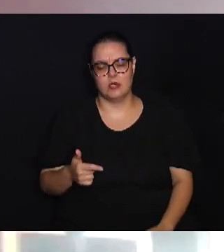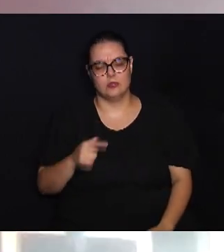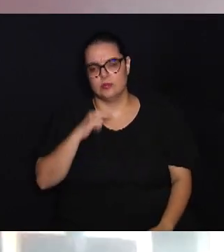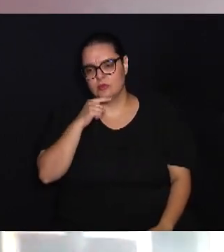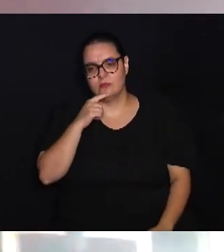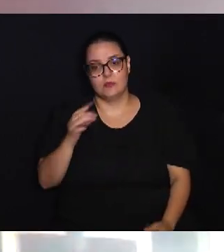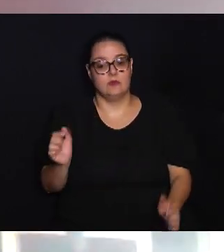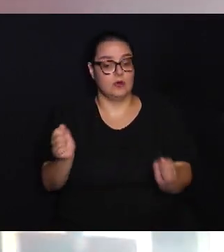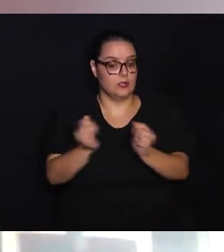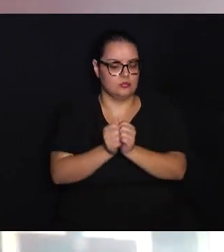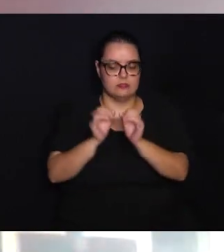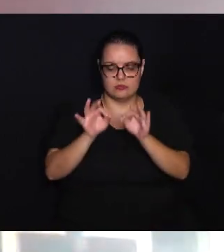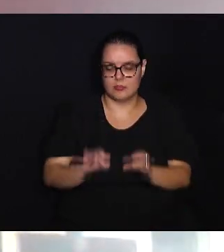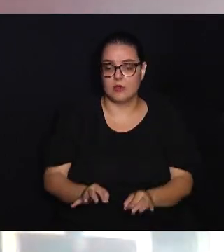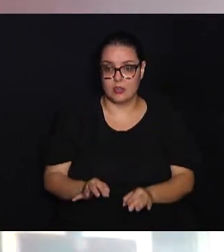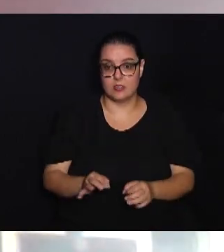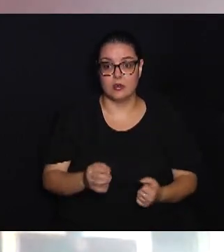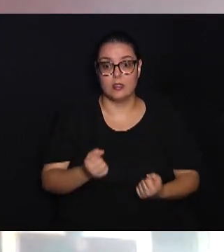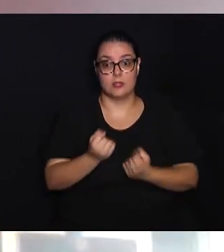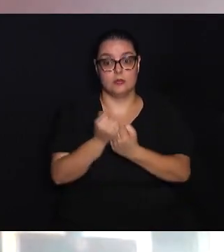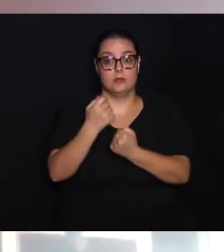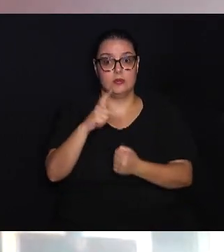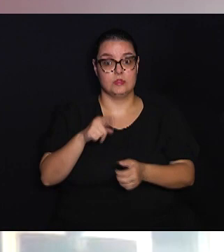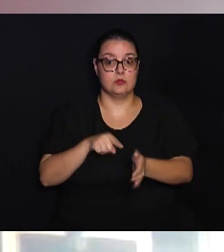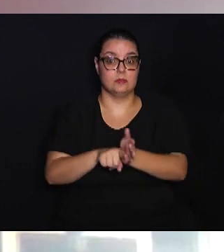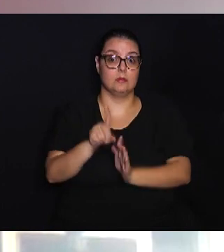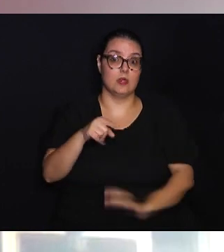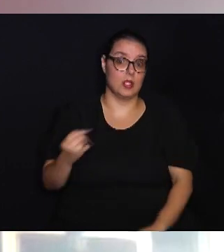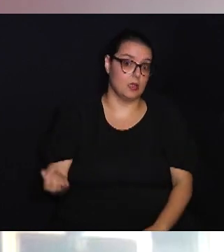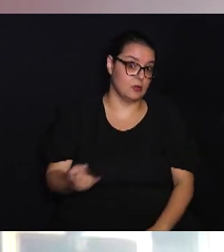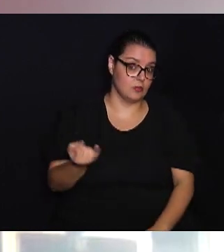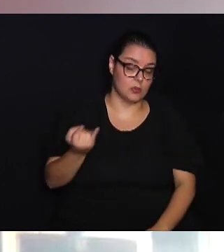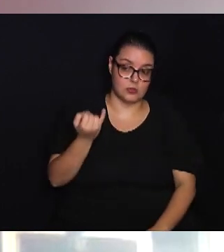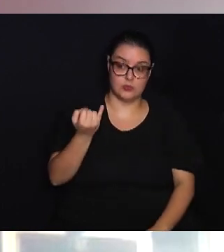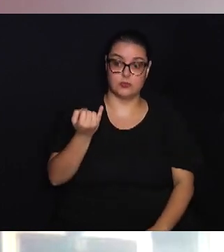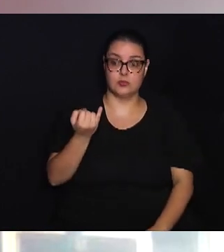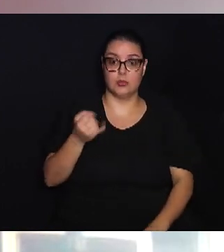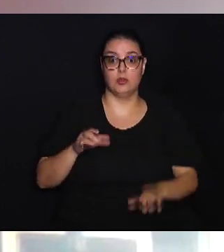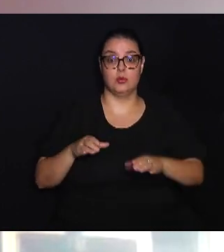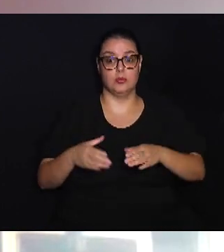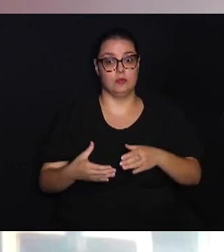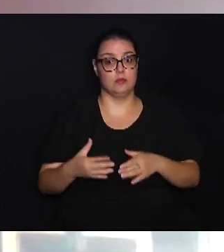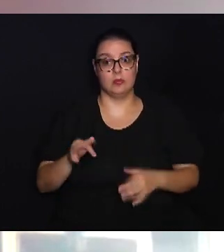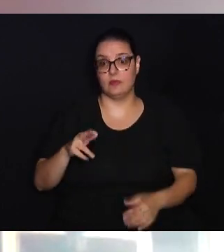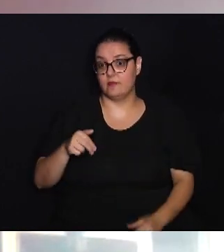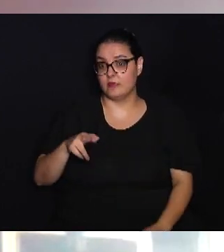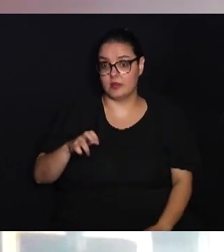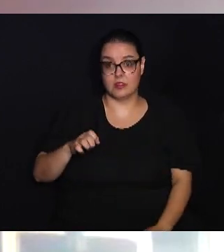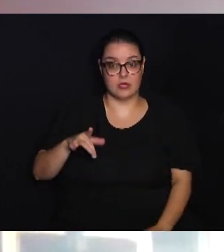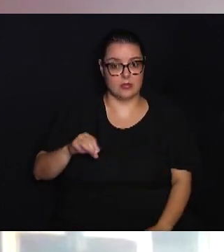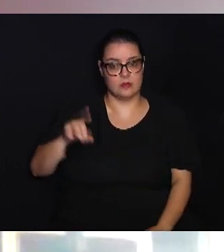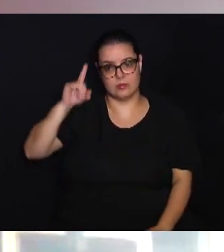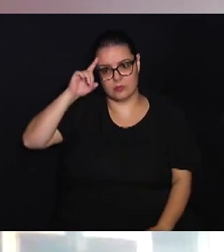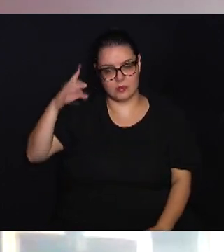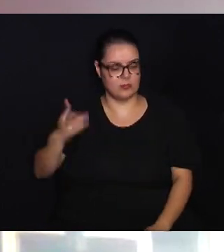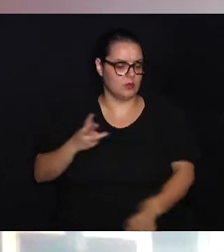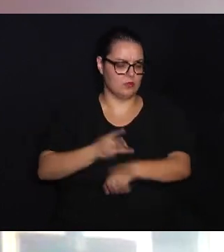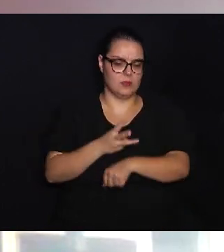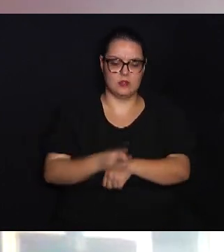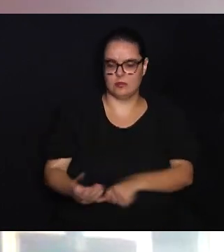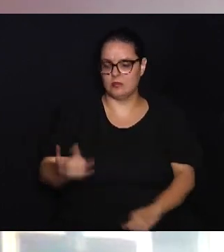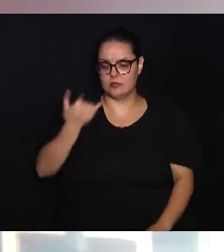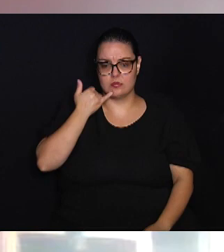eu não tenho dúvida que esse casamento é perfeito e o suporte da sua pergunta é fundamental o time tem que falar com o franqueado todo dia